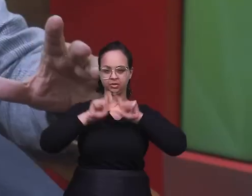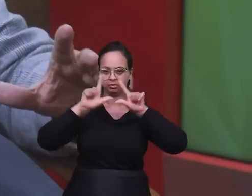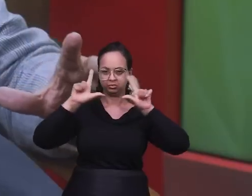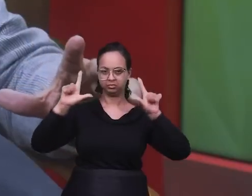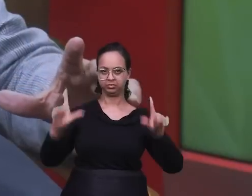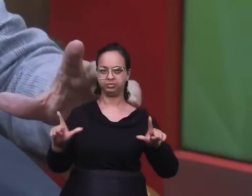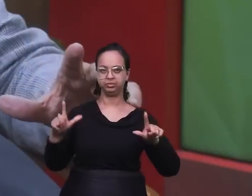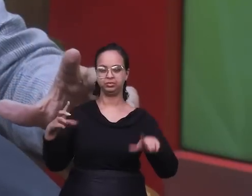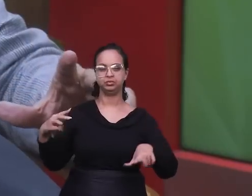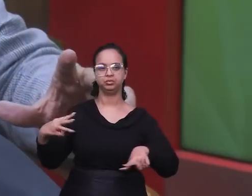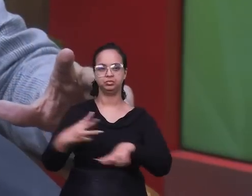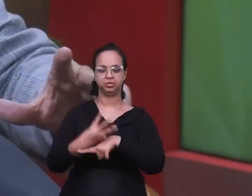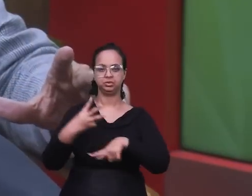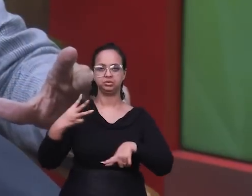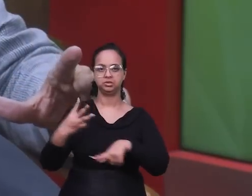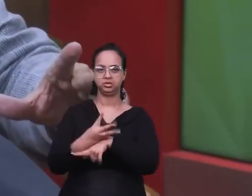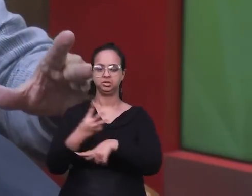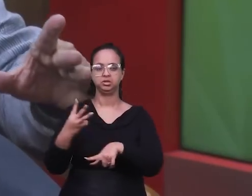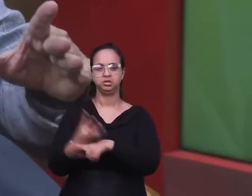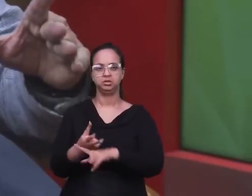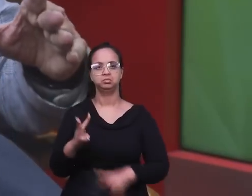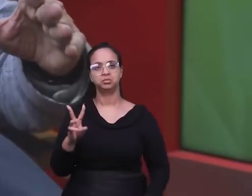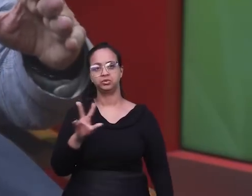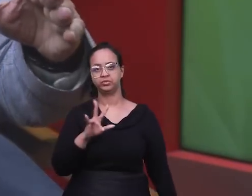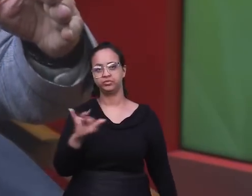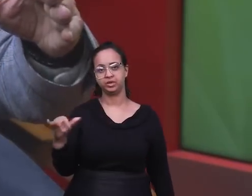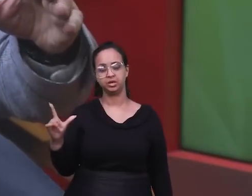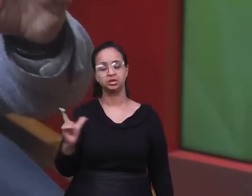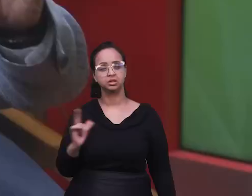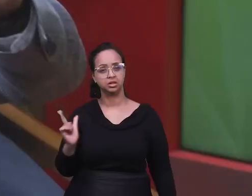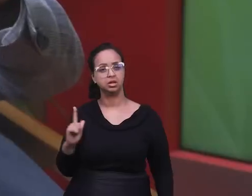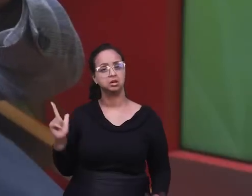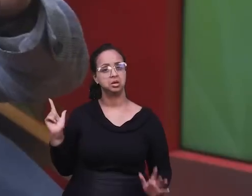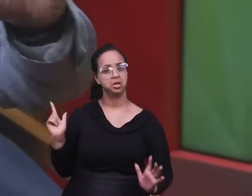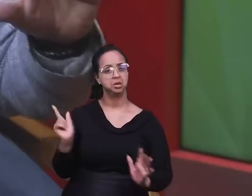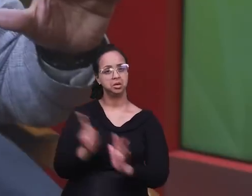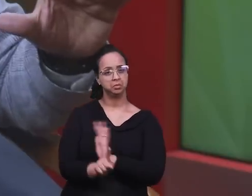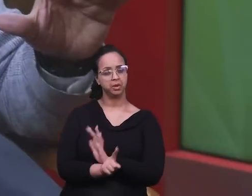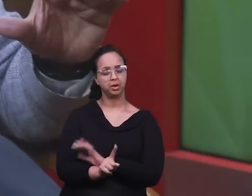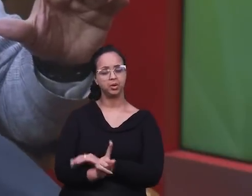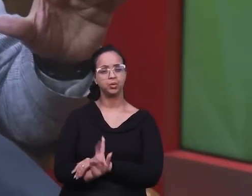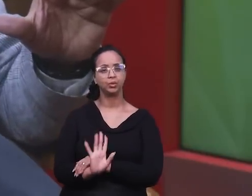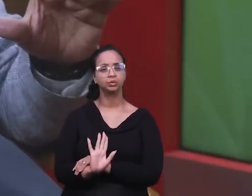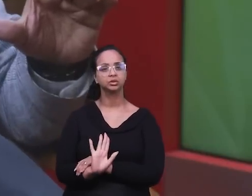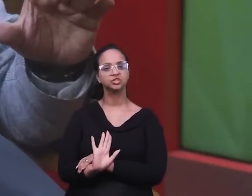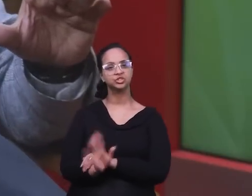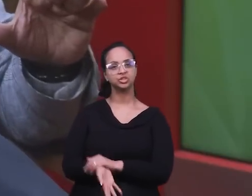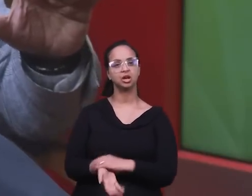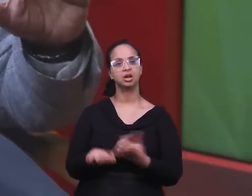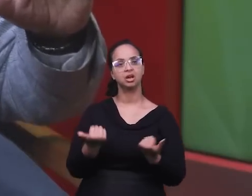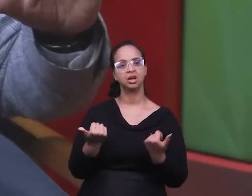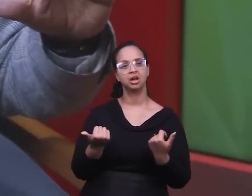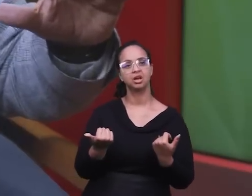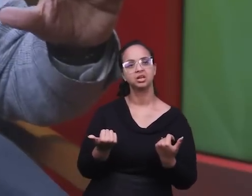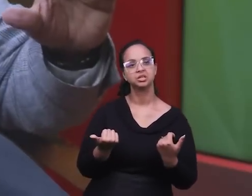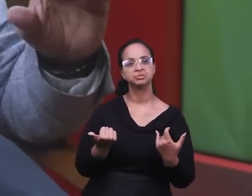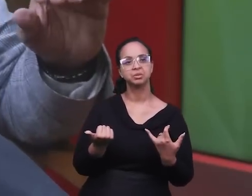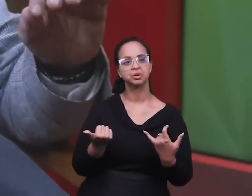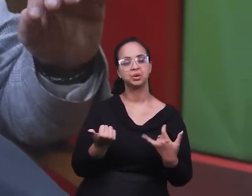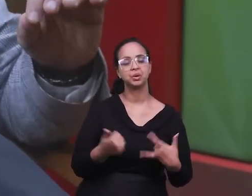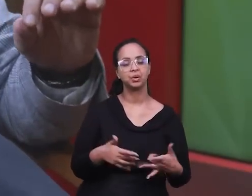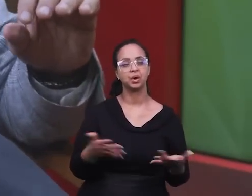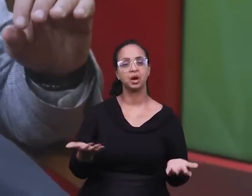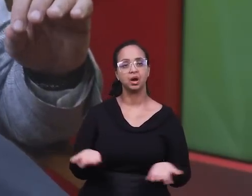direcionado para um WhatsApp, onde ali vai constar uma questão que já foi